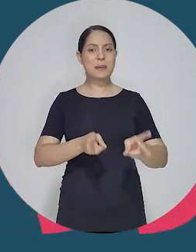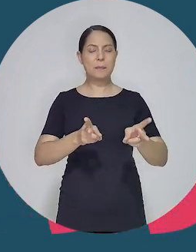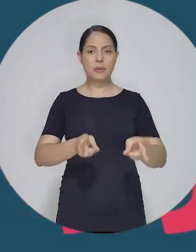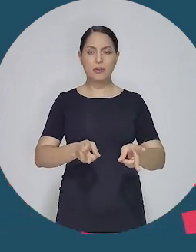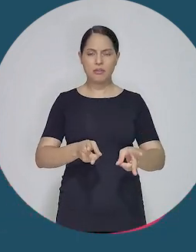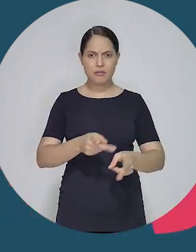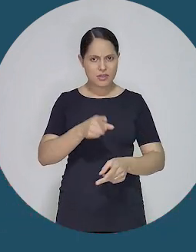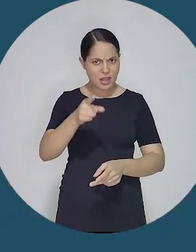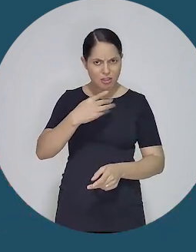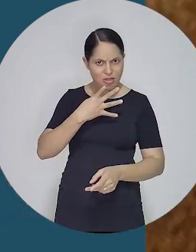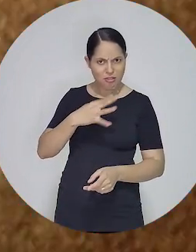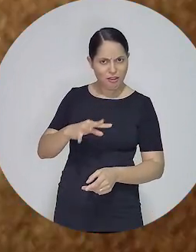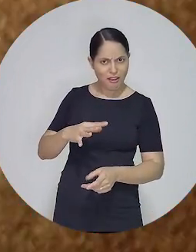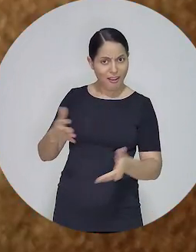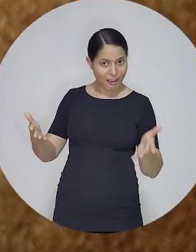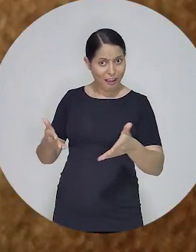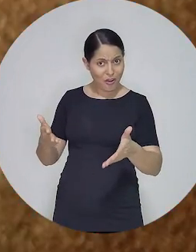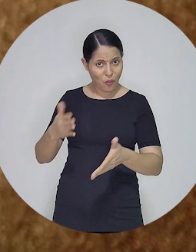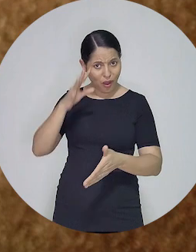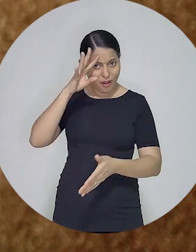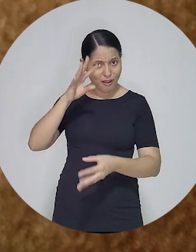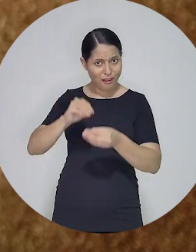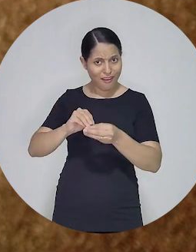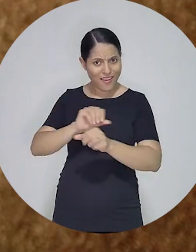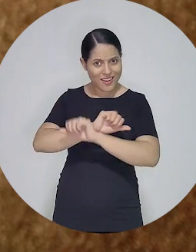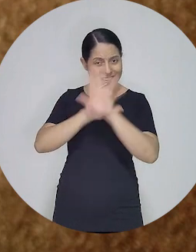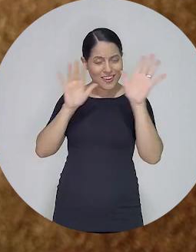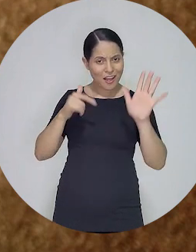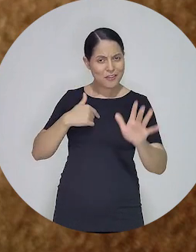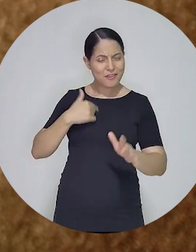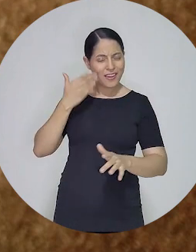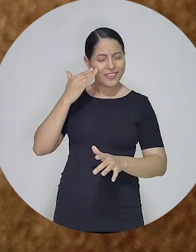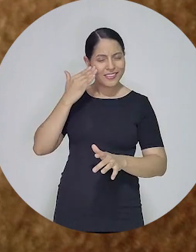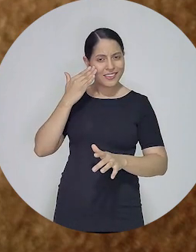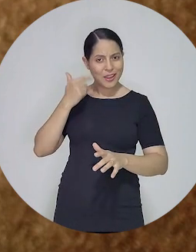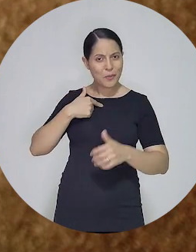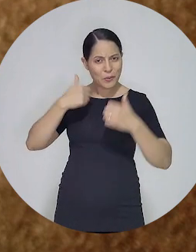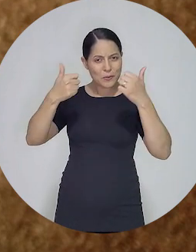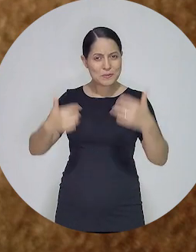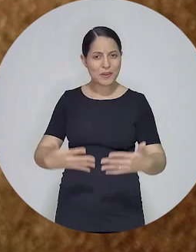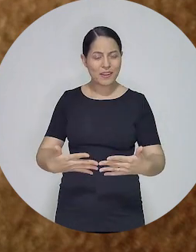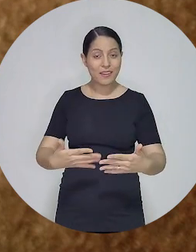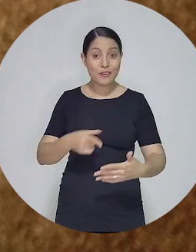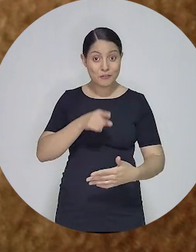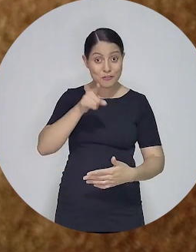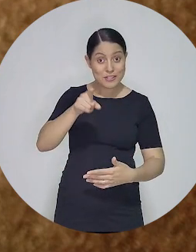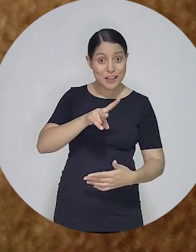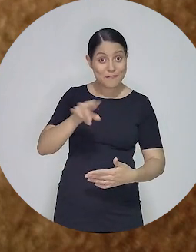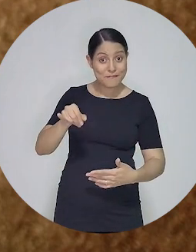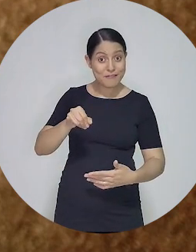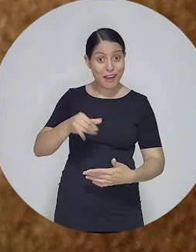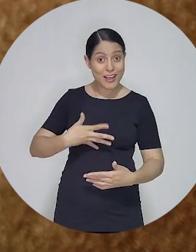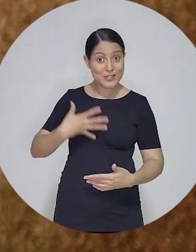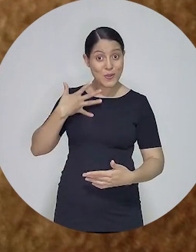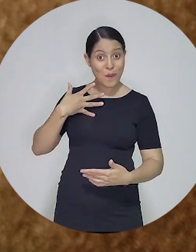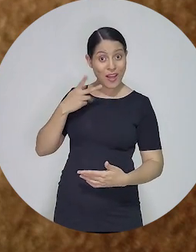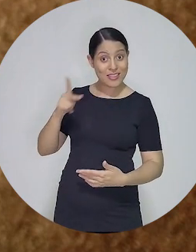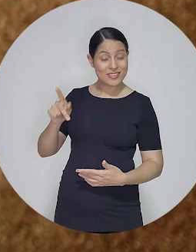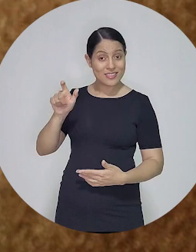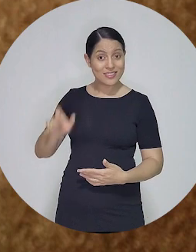Quem não o conhece, vai passar a conhecer a partir de agora, vai entender o que eu estou dizendo. Que vai conseguir também, sabe, se